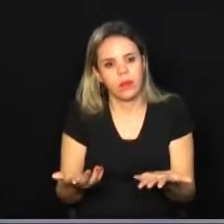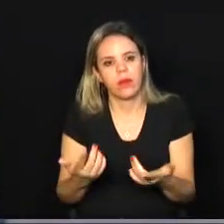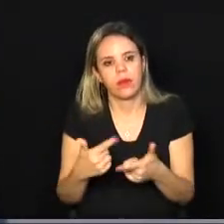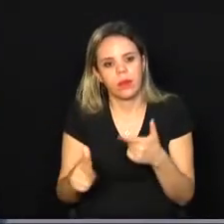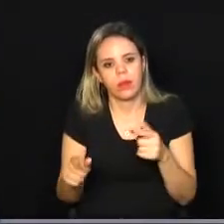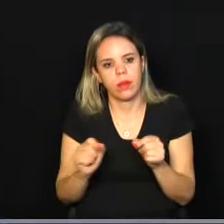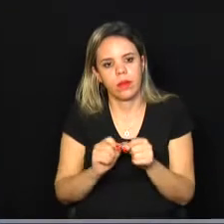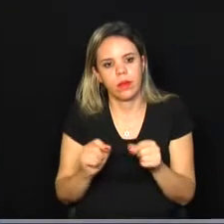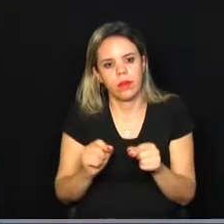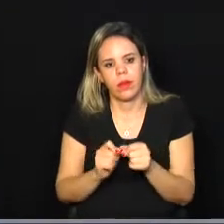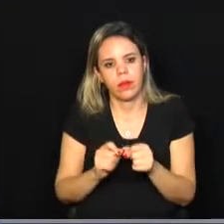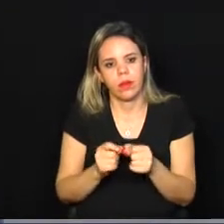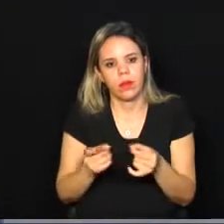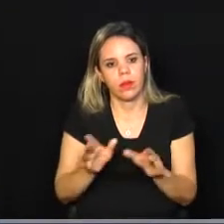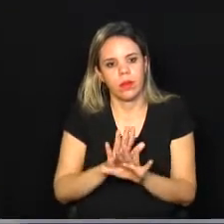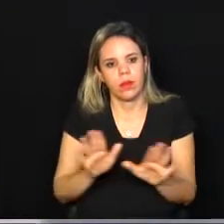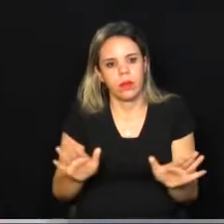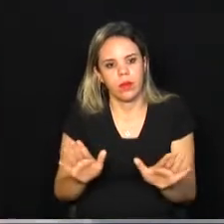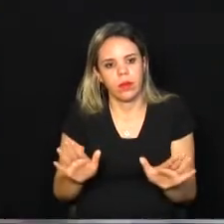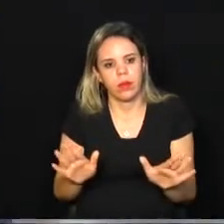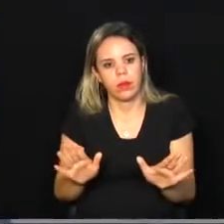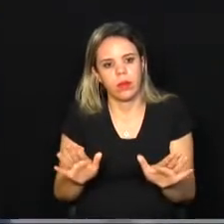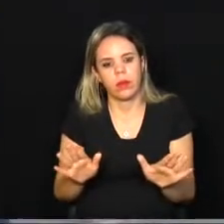adversidade e não deixar esse